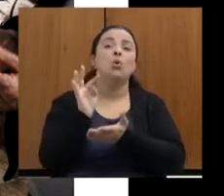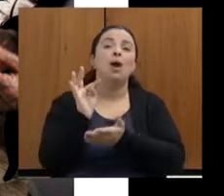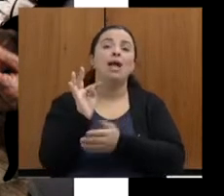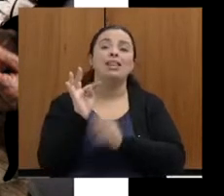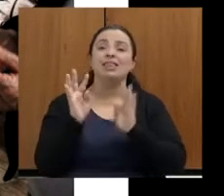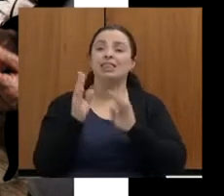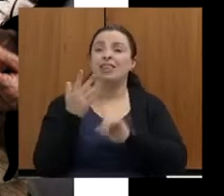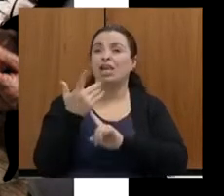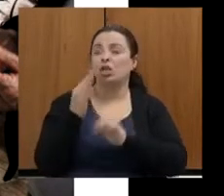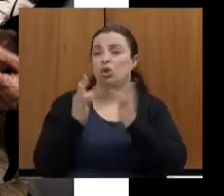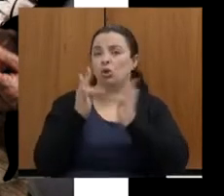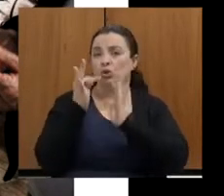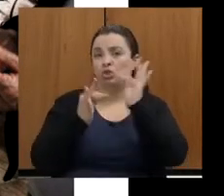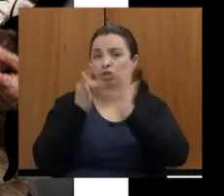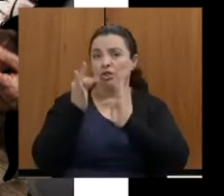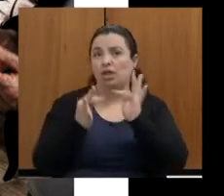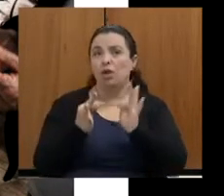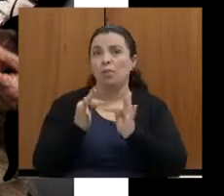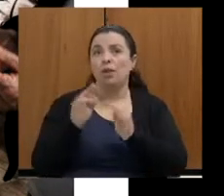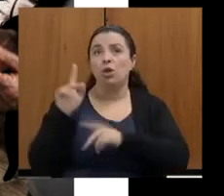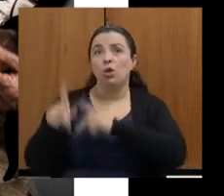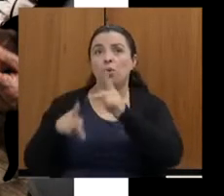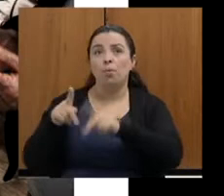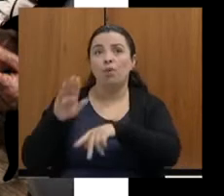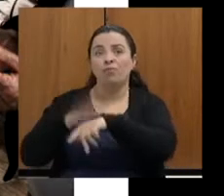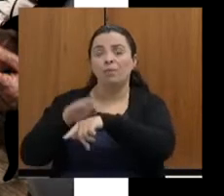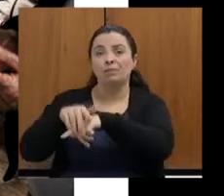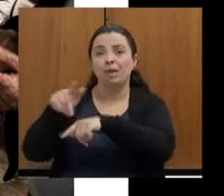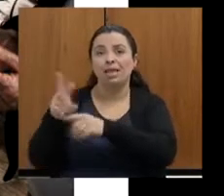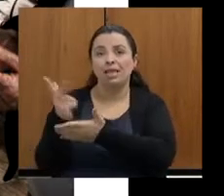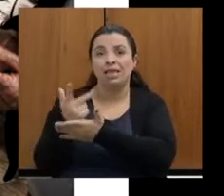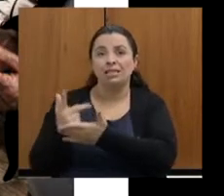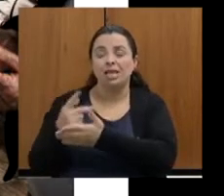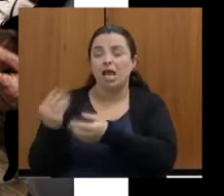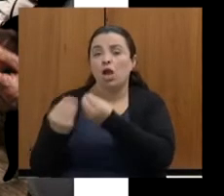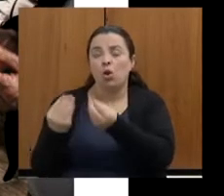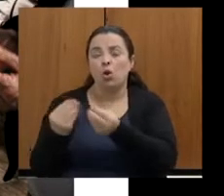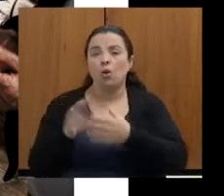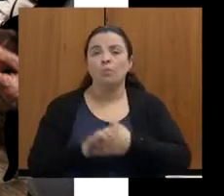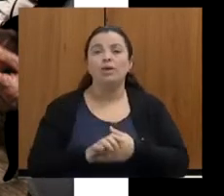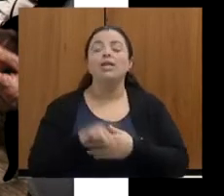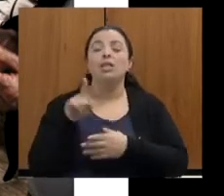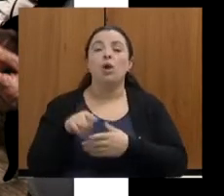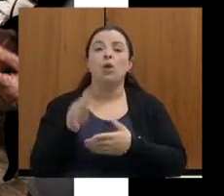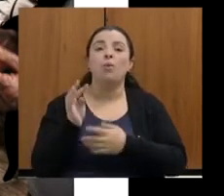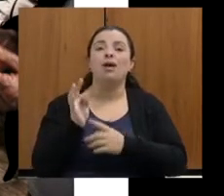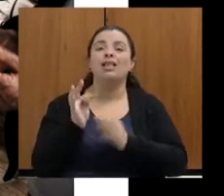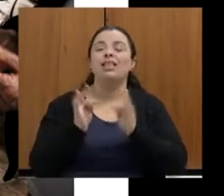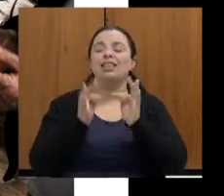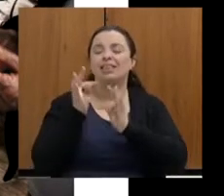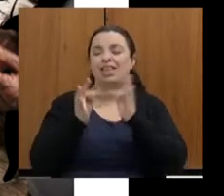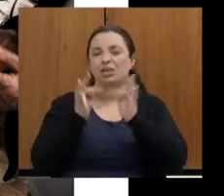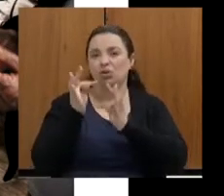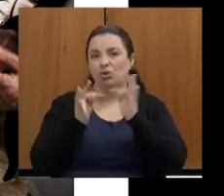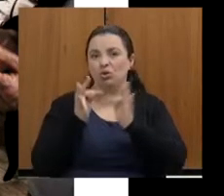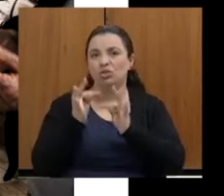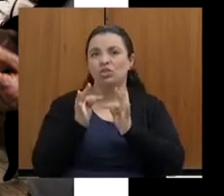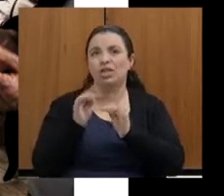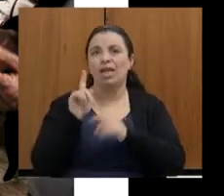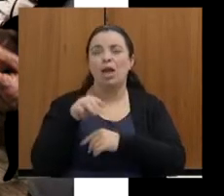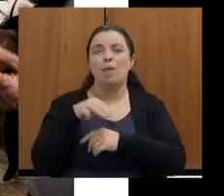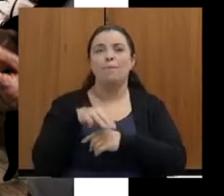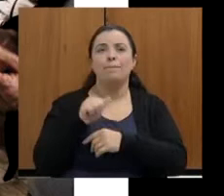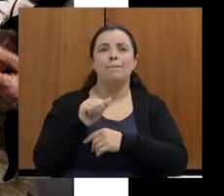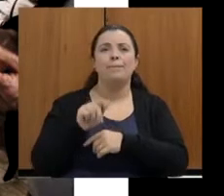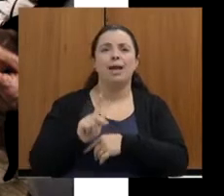povo pudesse desenhar o rei assentamento no terreno do Rei assentamento então a gente criou uma tecnologia social que foi maquete lousa Isso é só para mostrar a gente